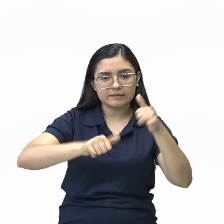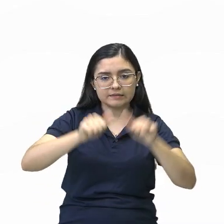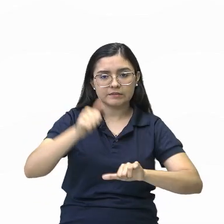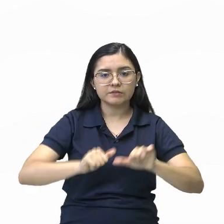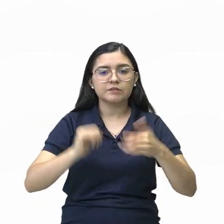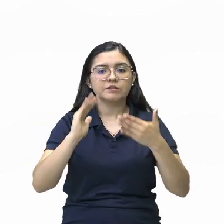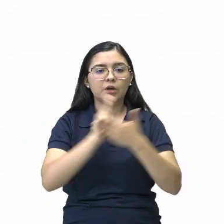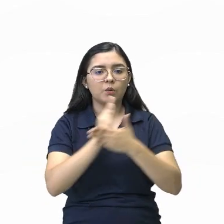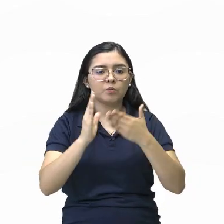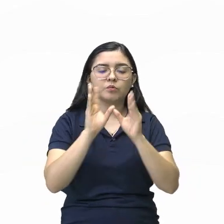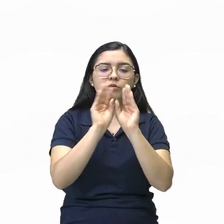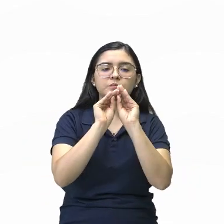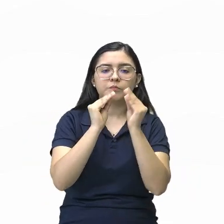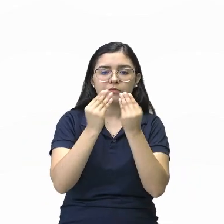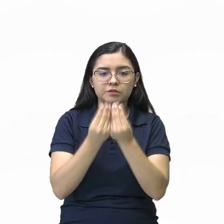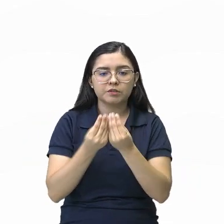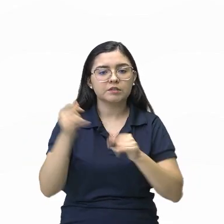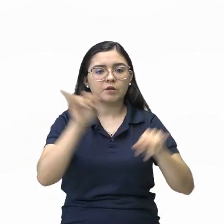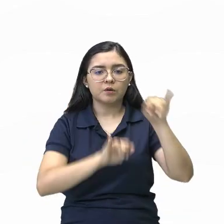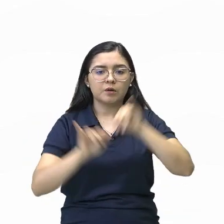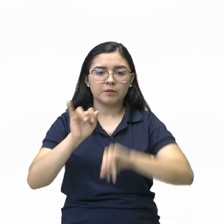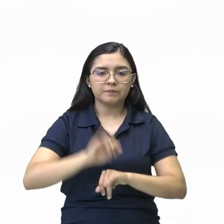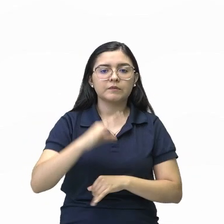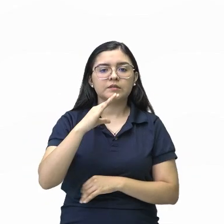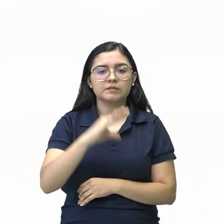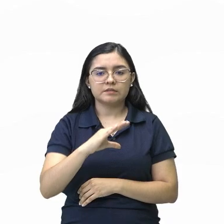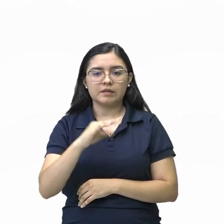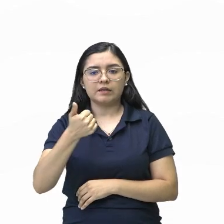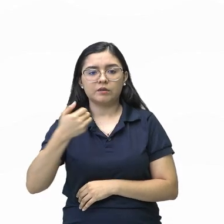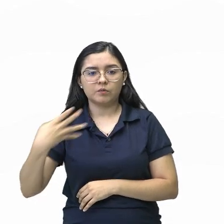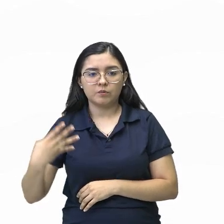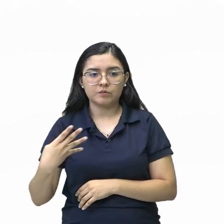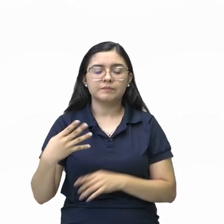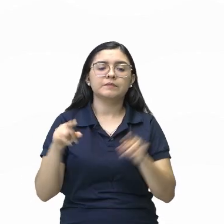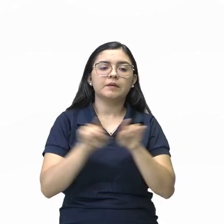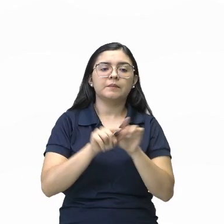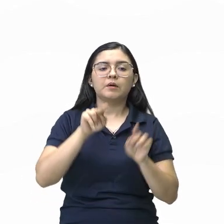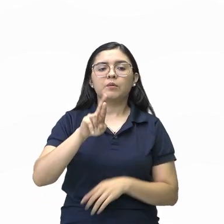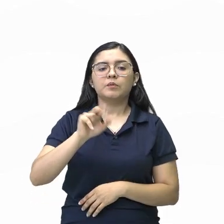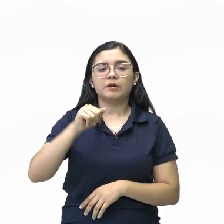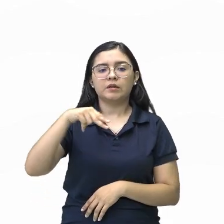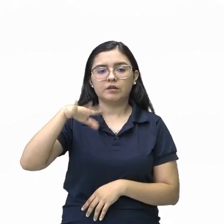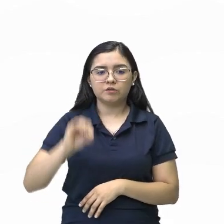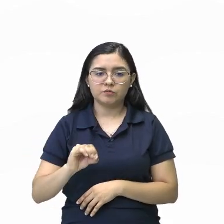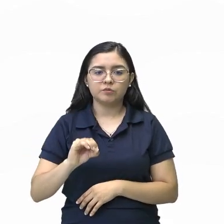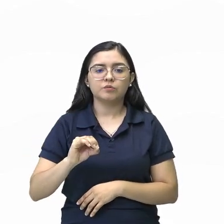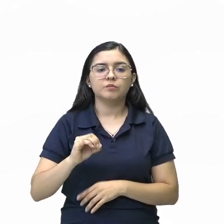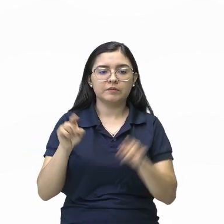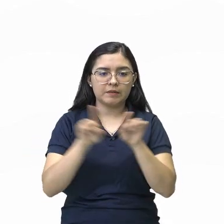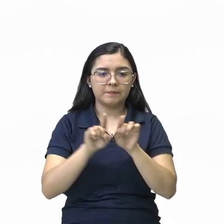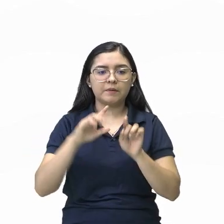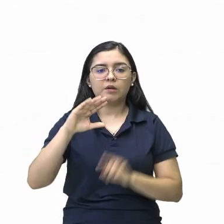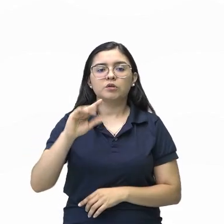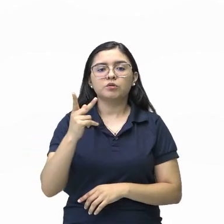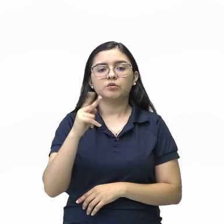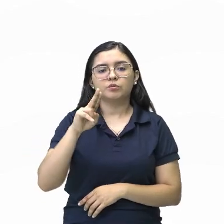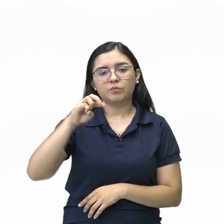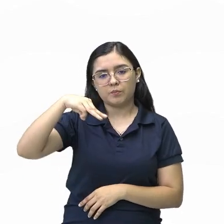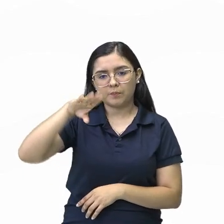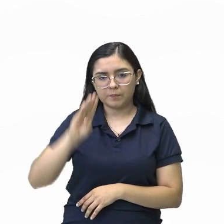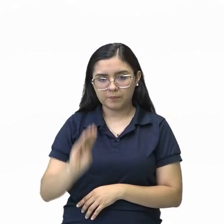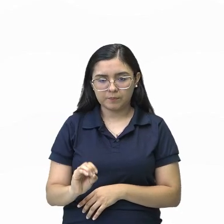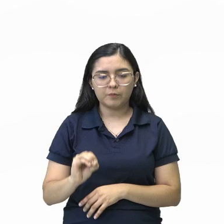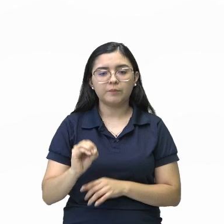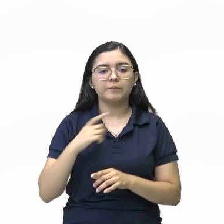de certos componentes químicos, como o carbono 14 e o urânio e chumbo, para